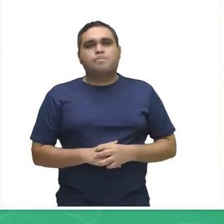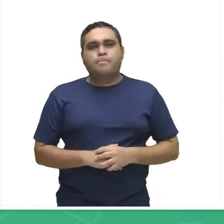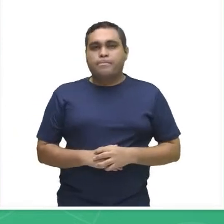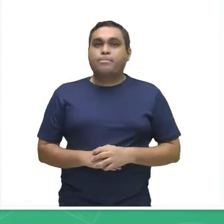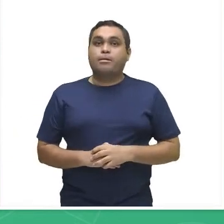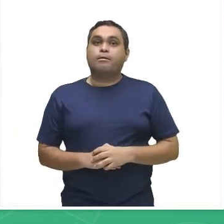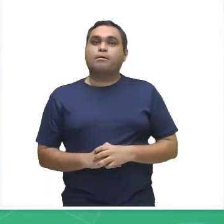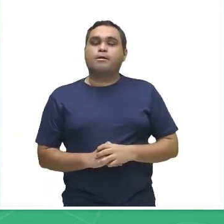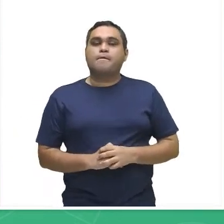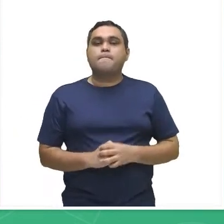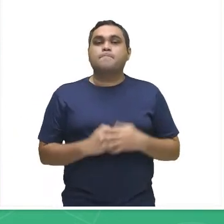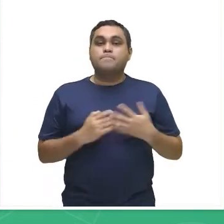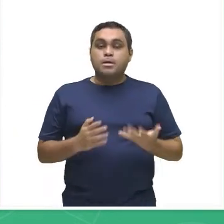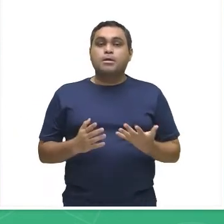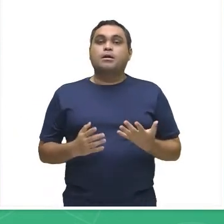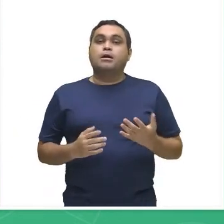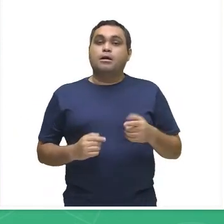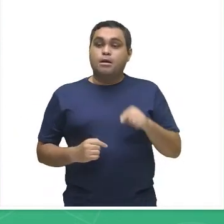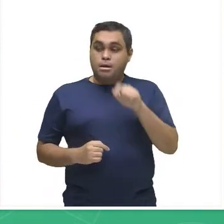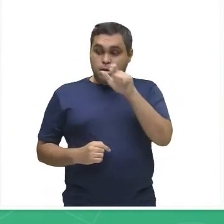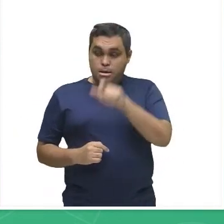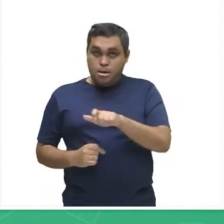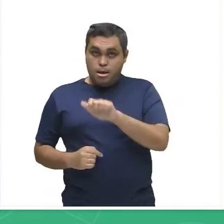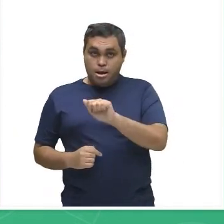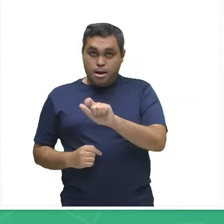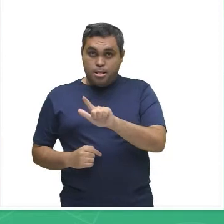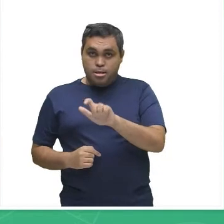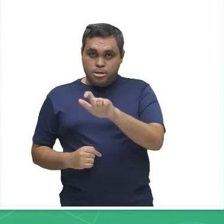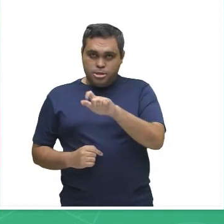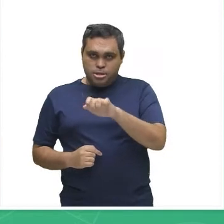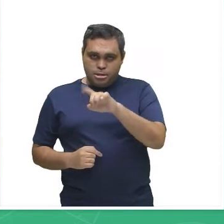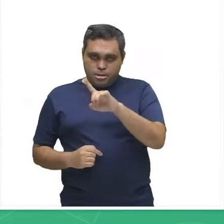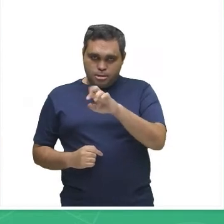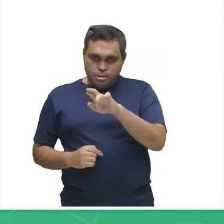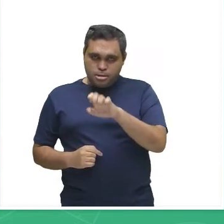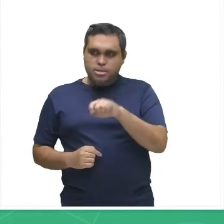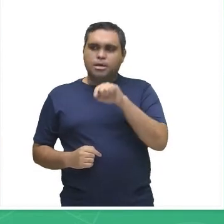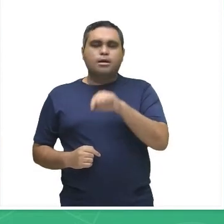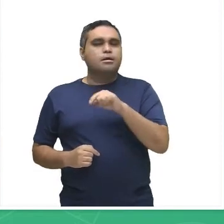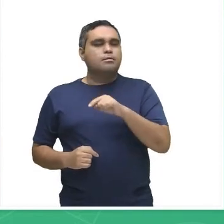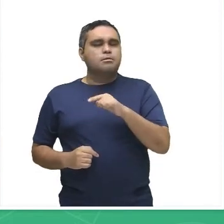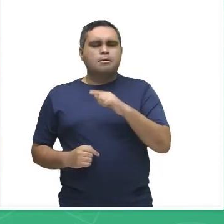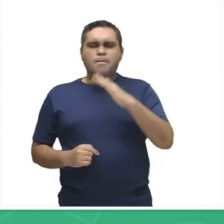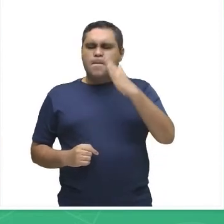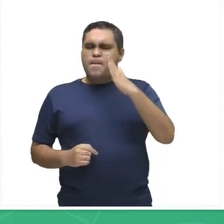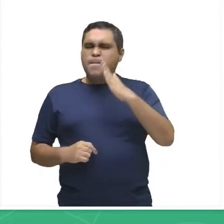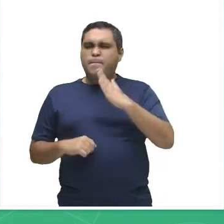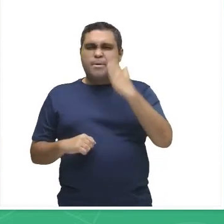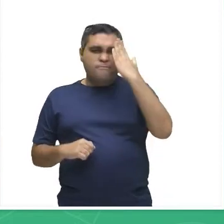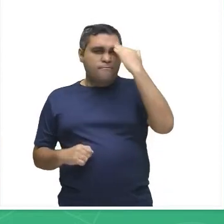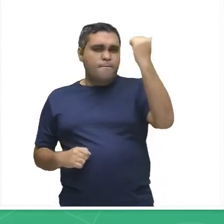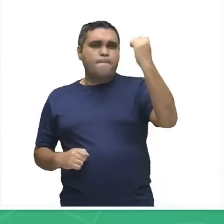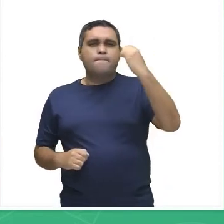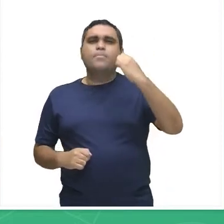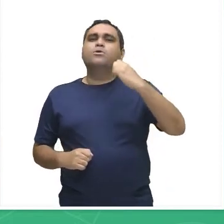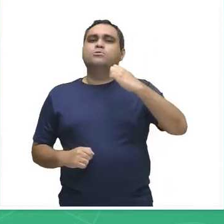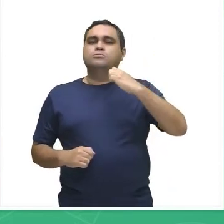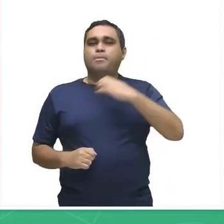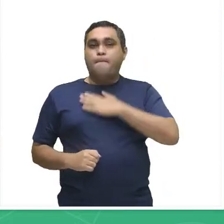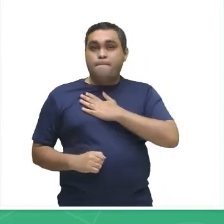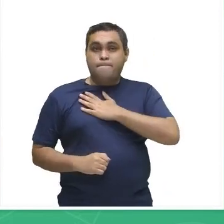dominar. E Alexandre, gente, é um dos maiores militares que a gente tem notícia